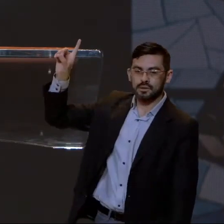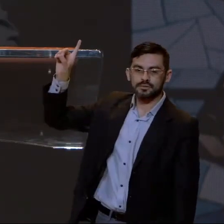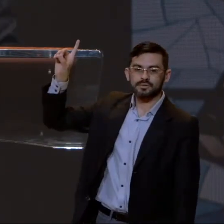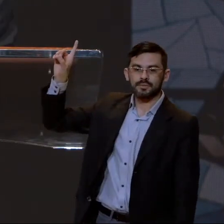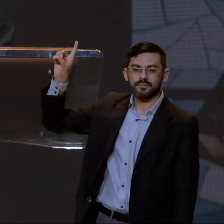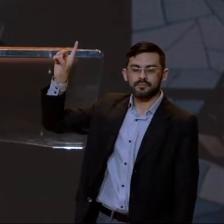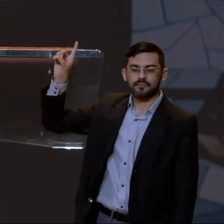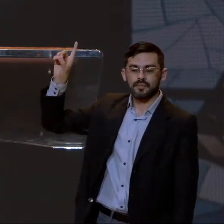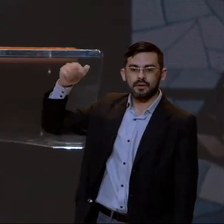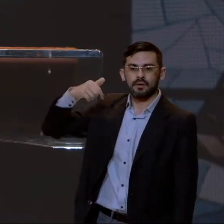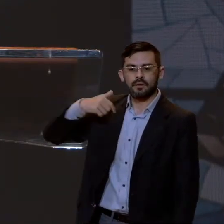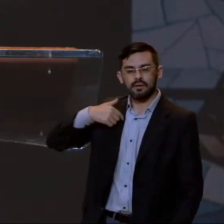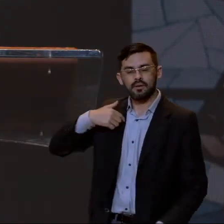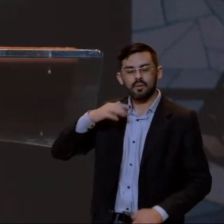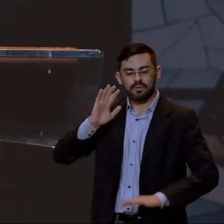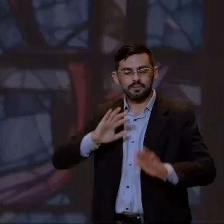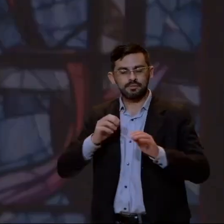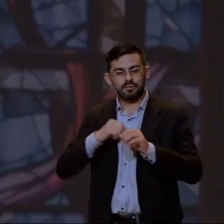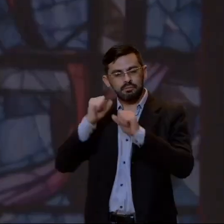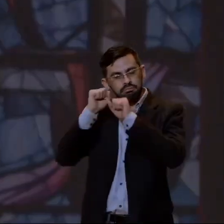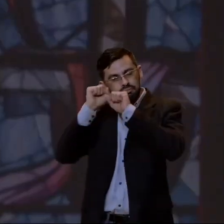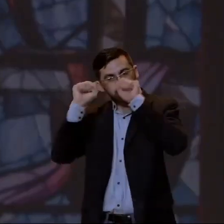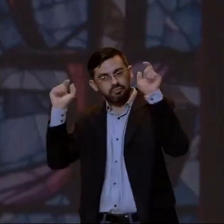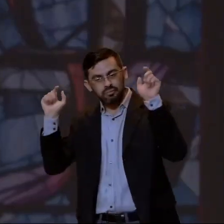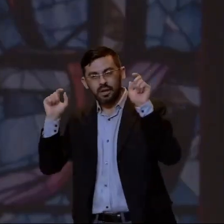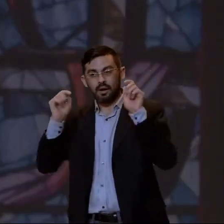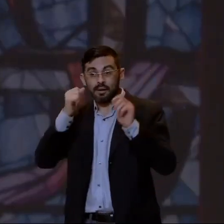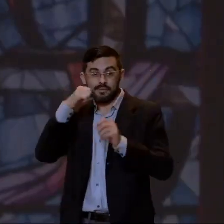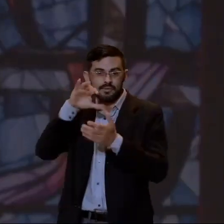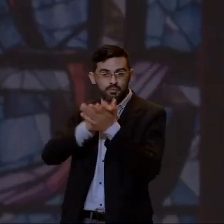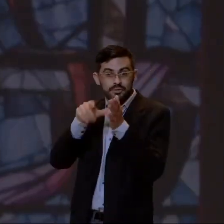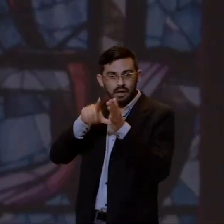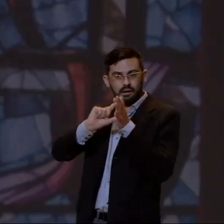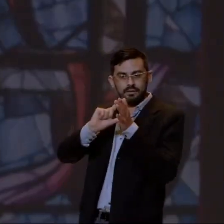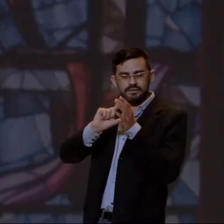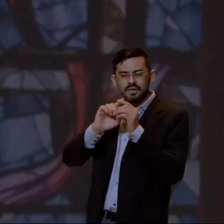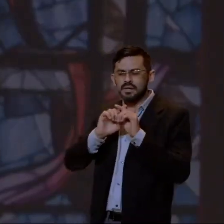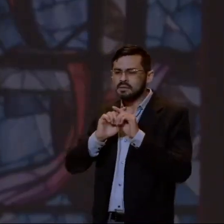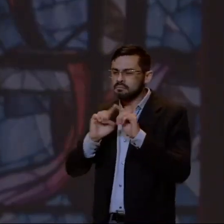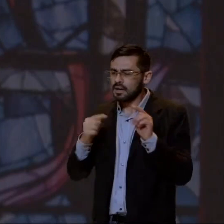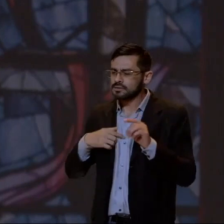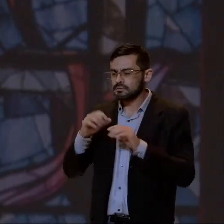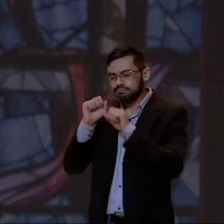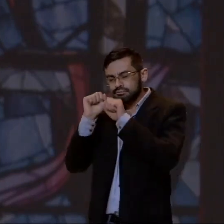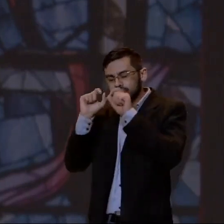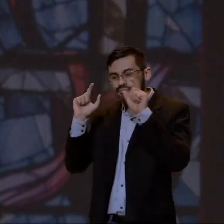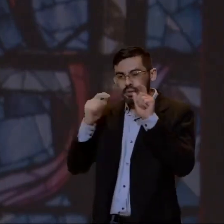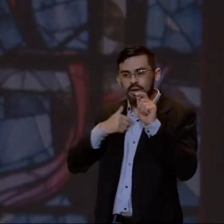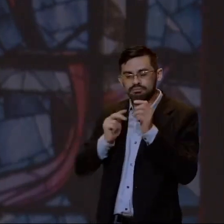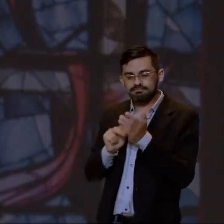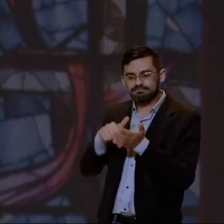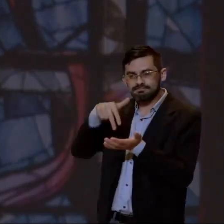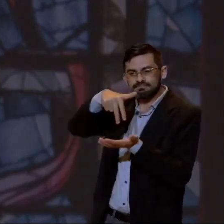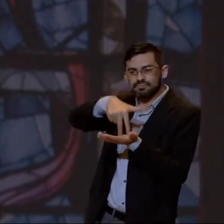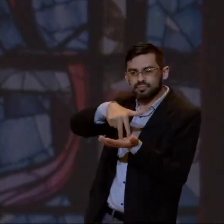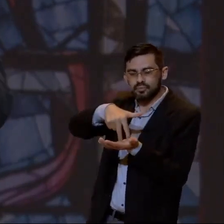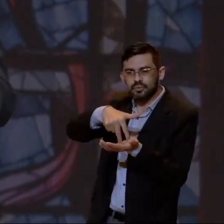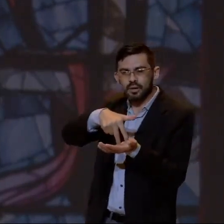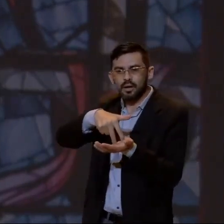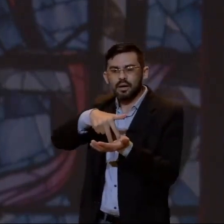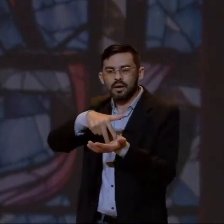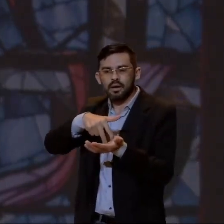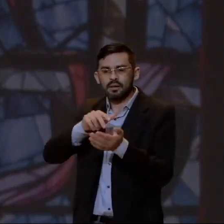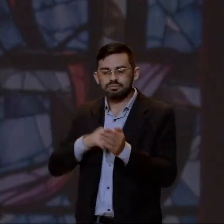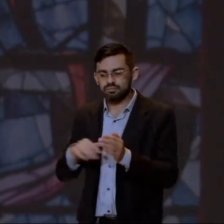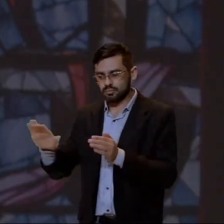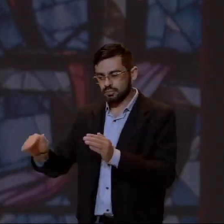Eu acordo um pouquinho mais tarde do que a minha esposa lá em casa, e é tão gostoso ver, quando eu levanto com a